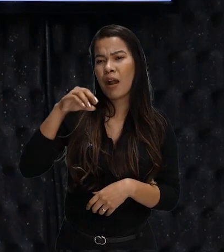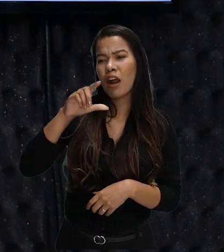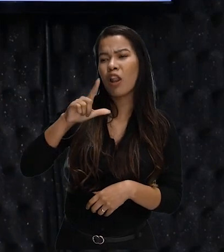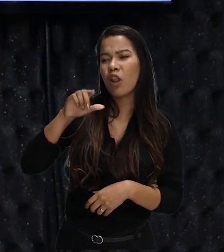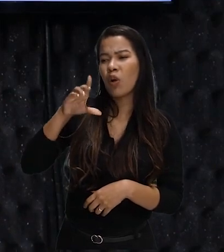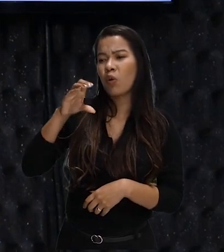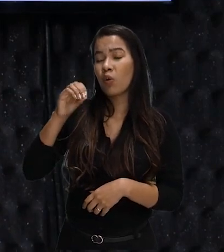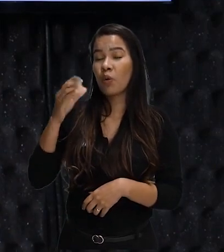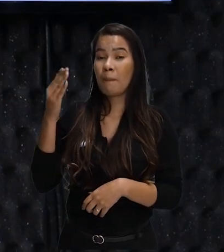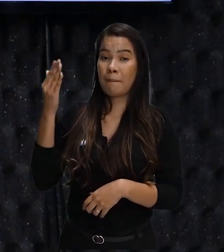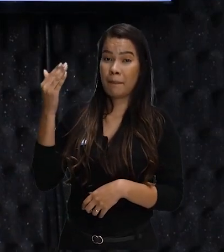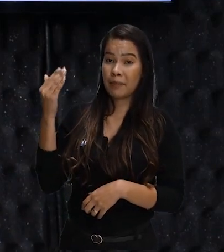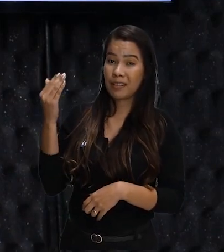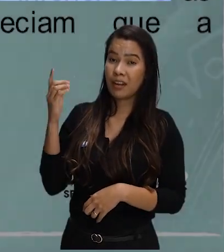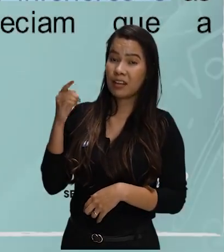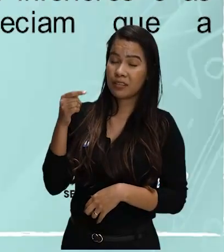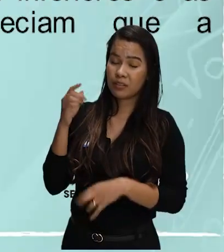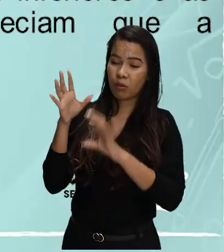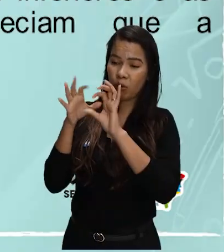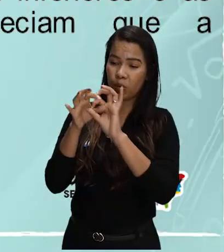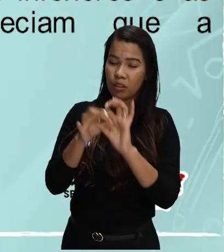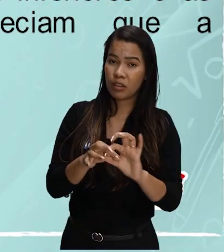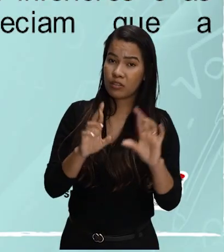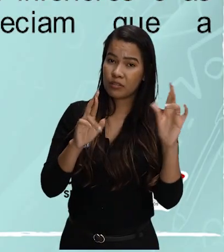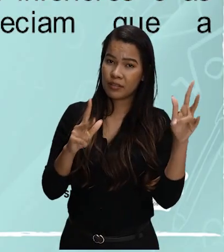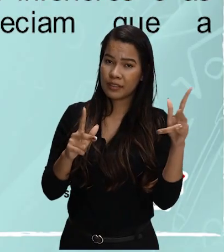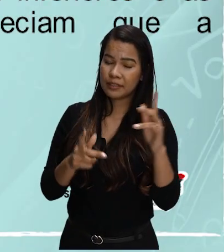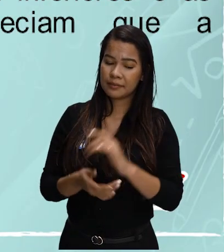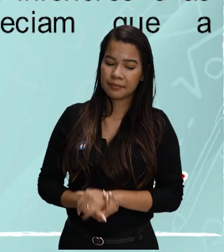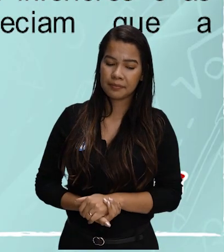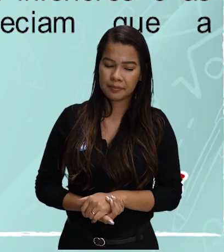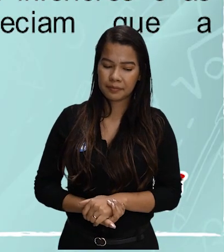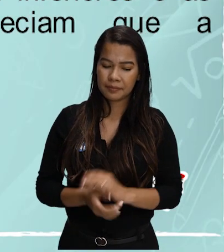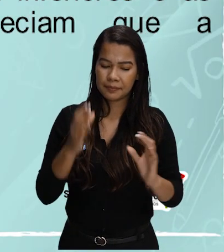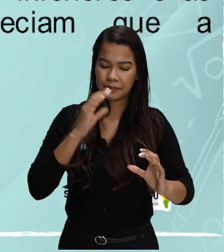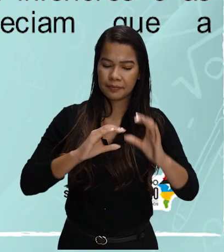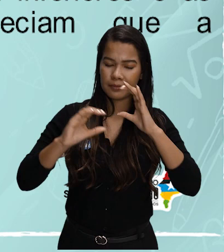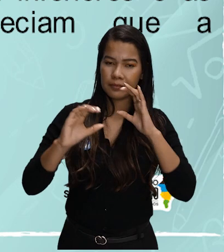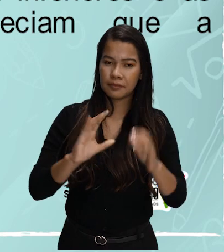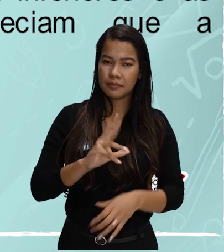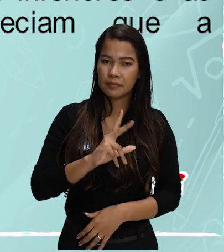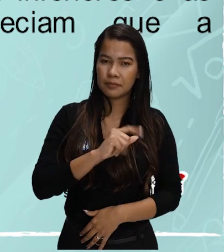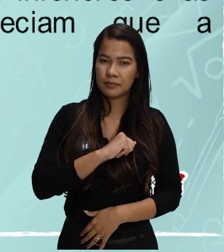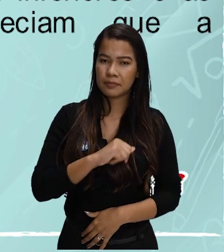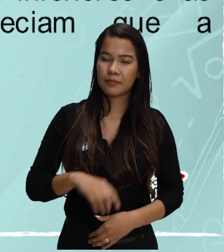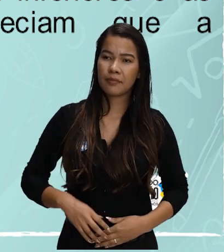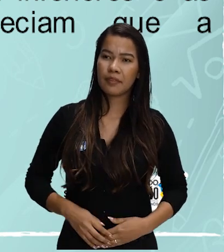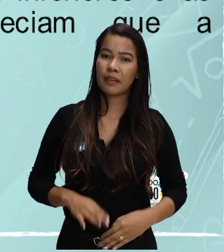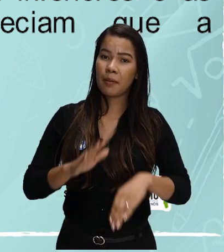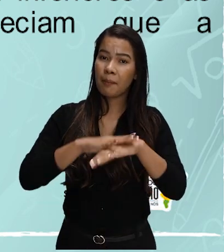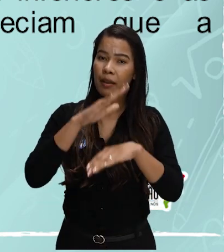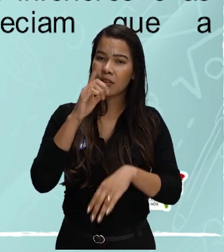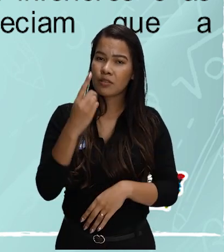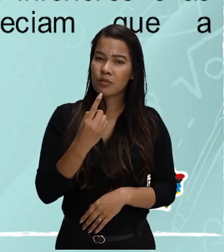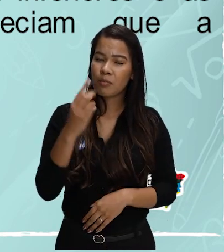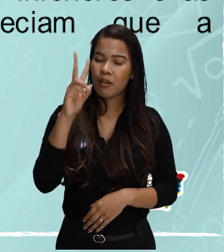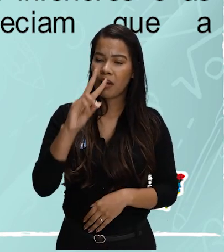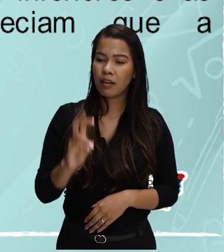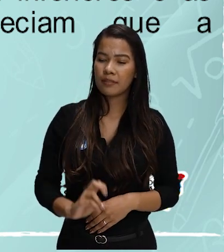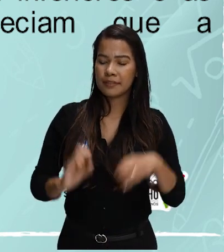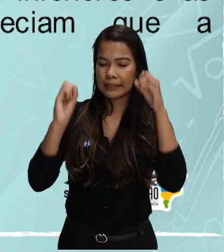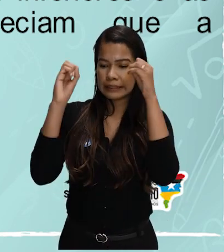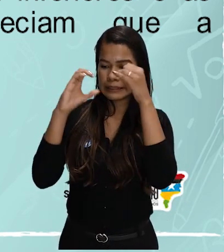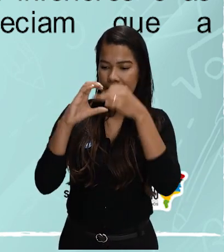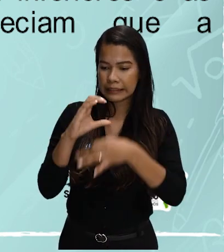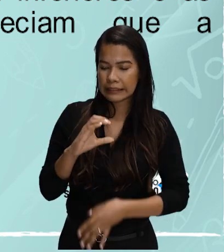era contexto diferente. Então vamos voltar aqui. Cantigas de amor. Mais uma vez,